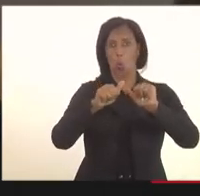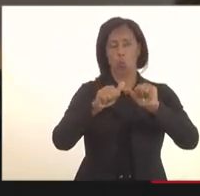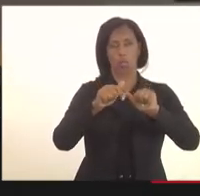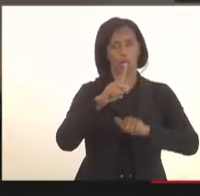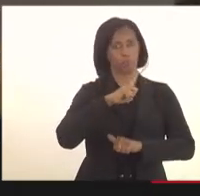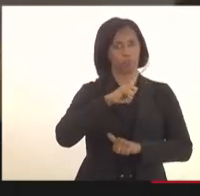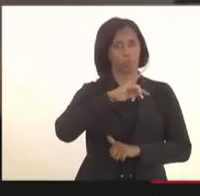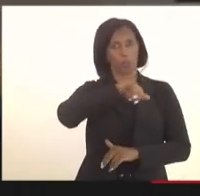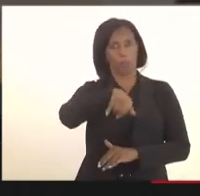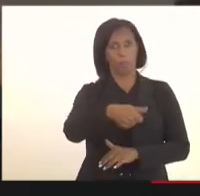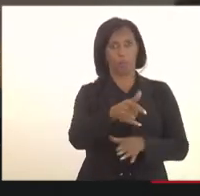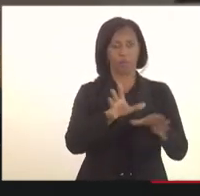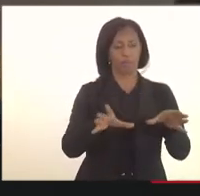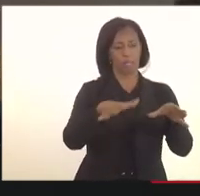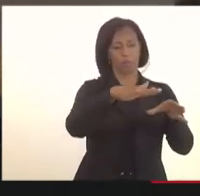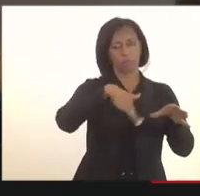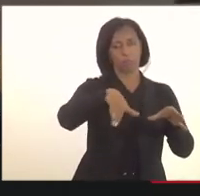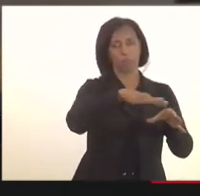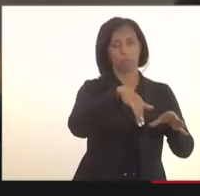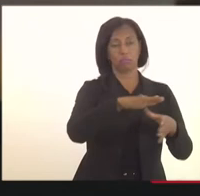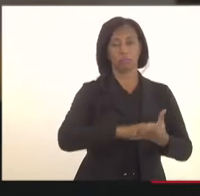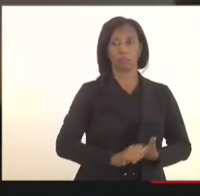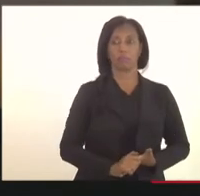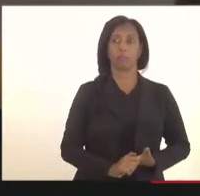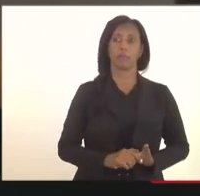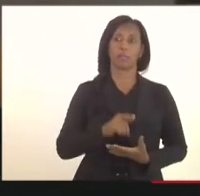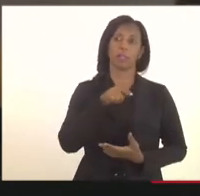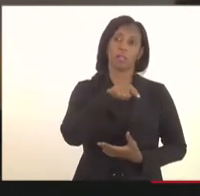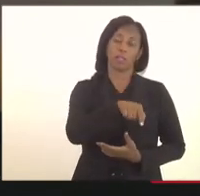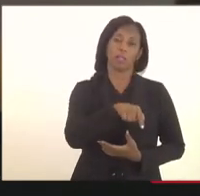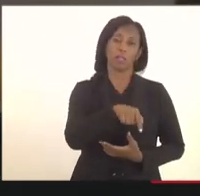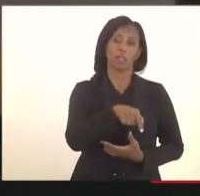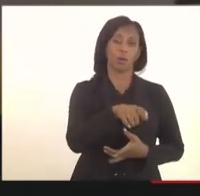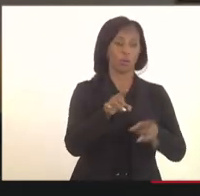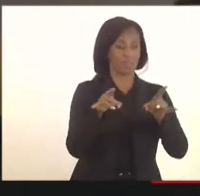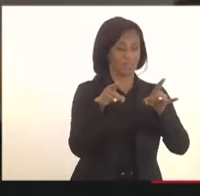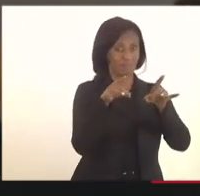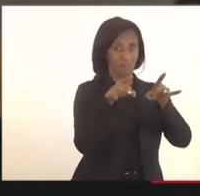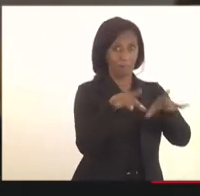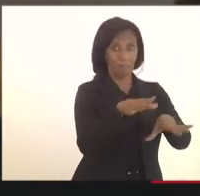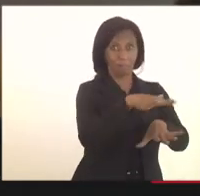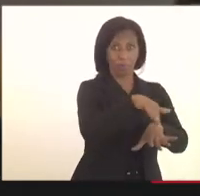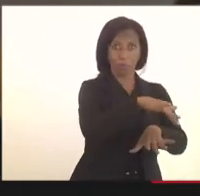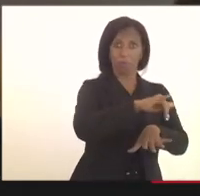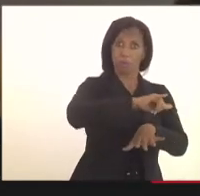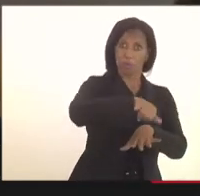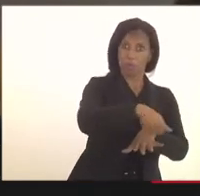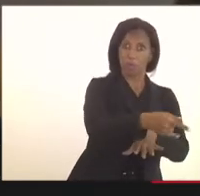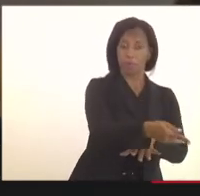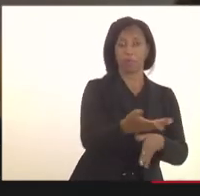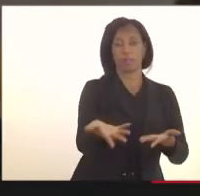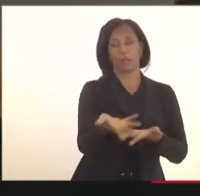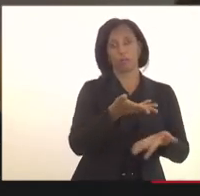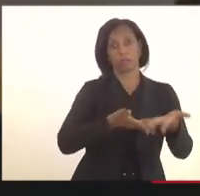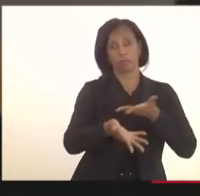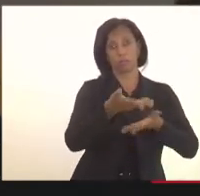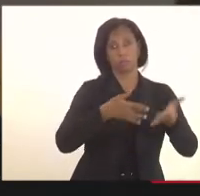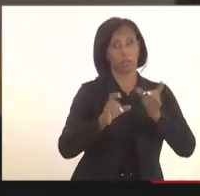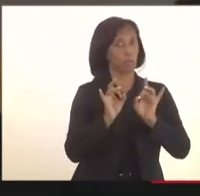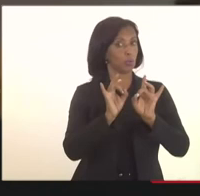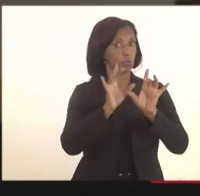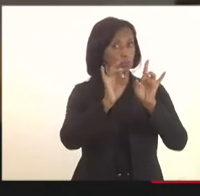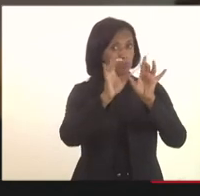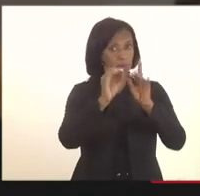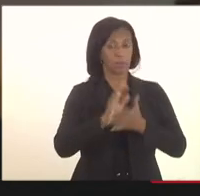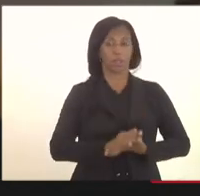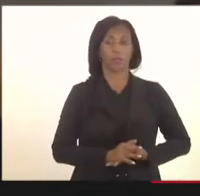né? Então, efetivamente, os volumes dessa jazida que estão sendo aproveitados agora, eles não foram objeto de participação especial e sequer de